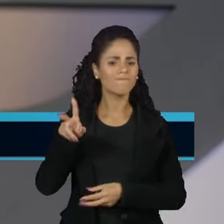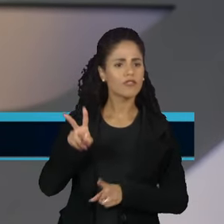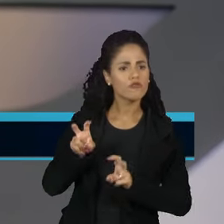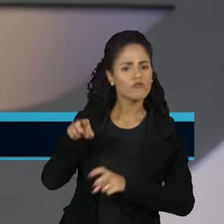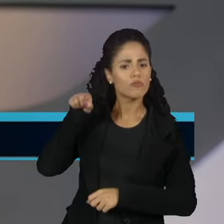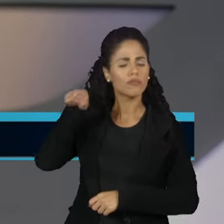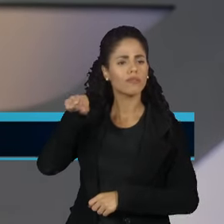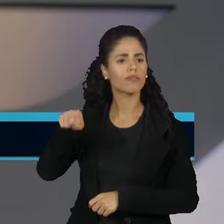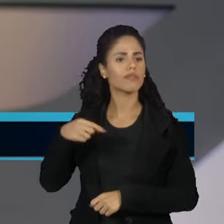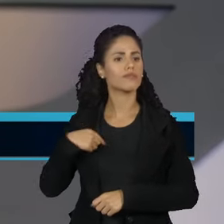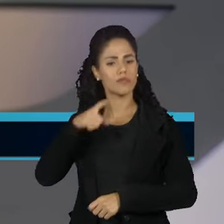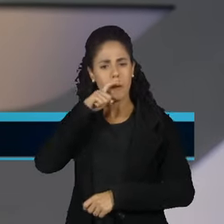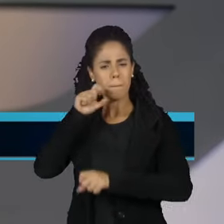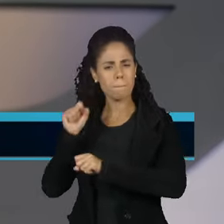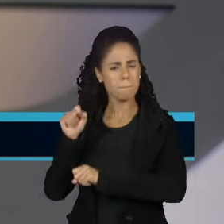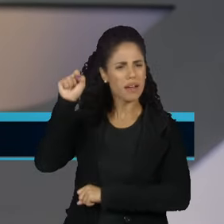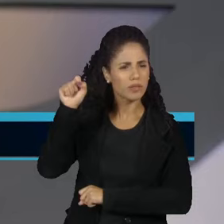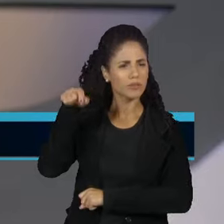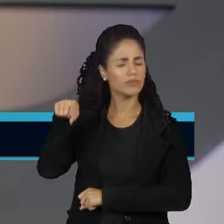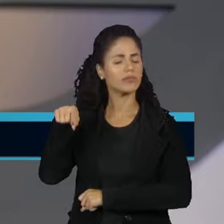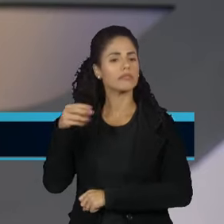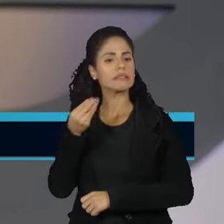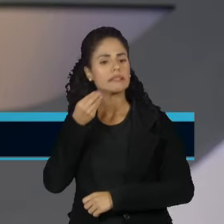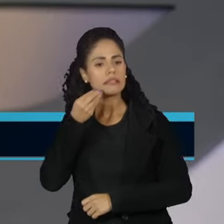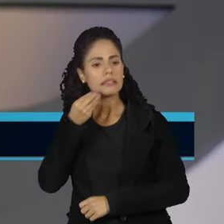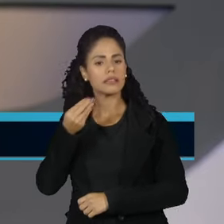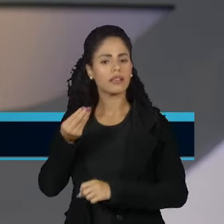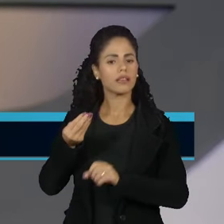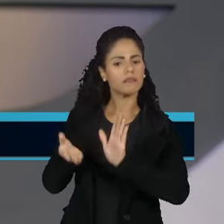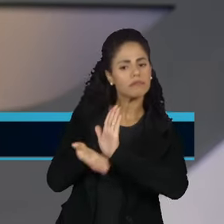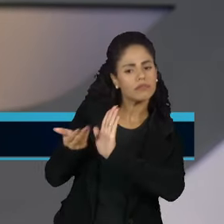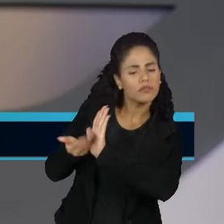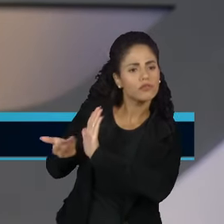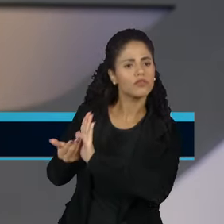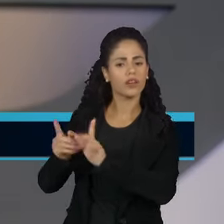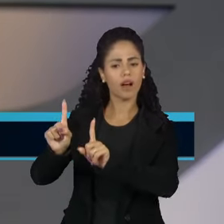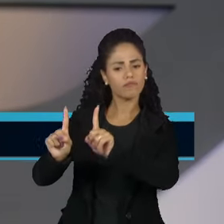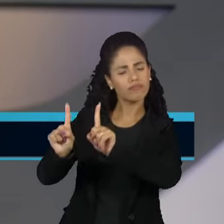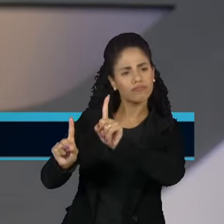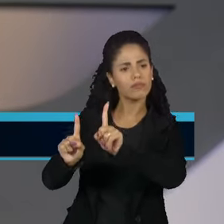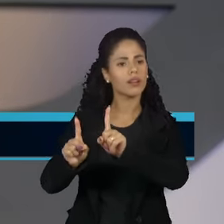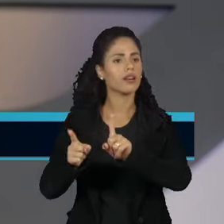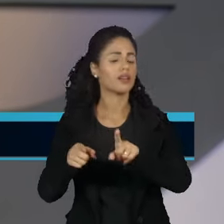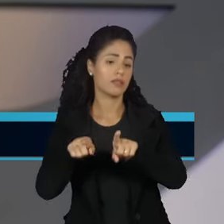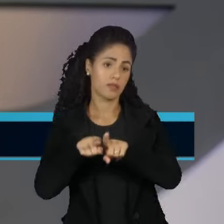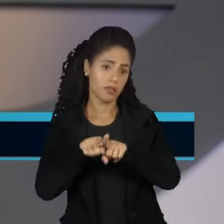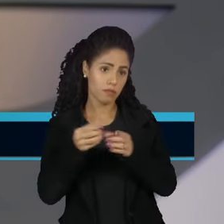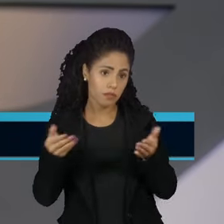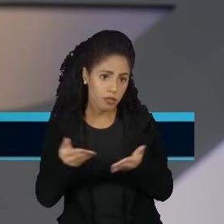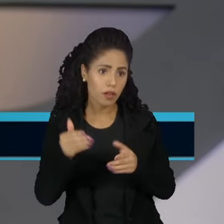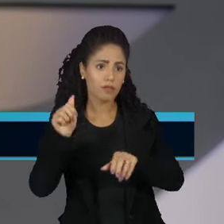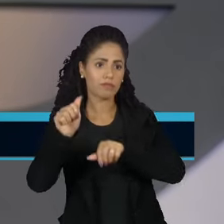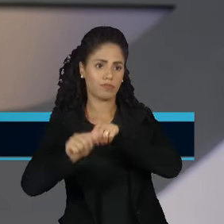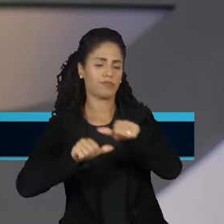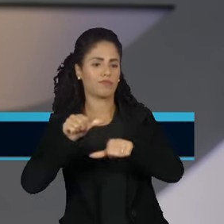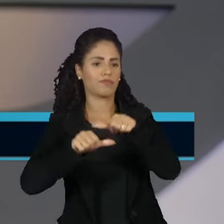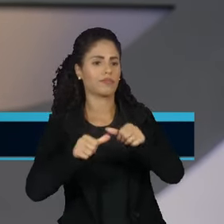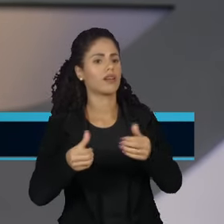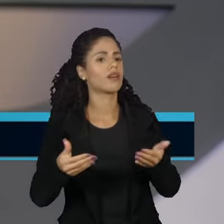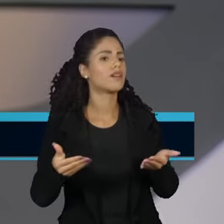ao Maduro e agora está fazendo uma mudança de posição e essa mudança de